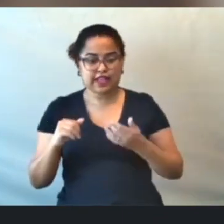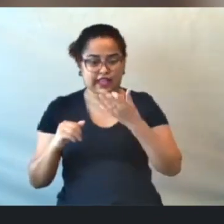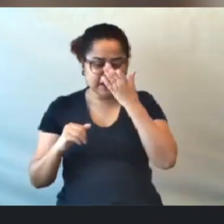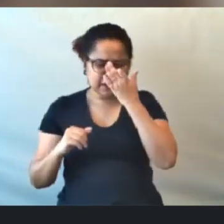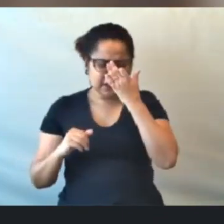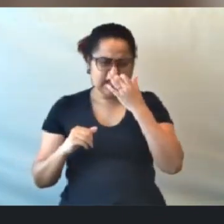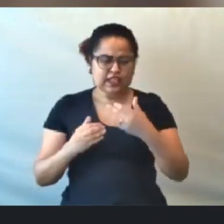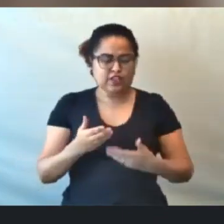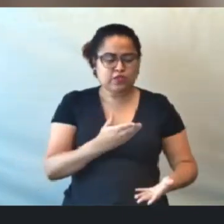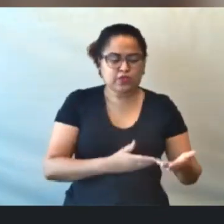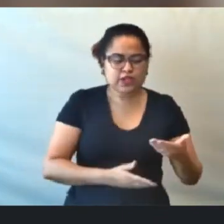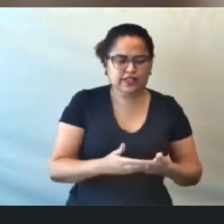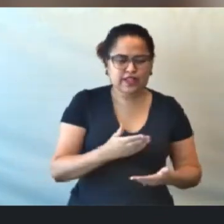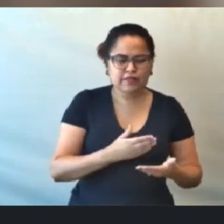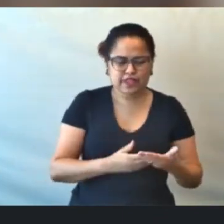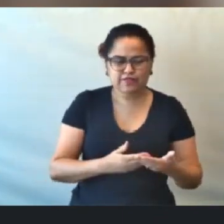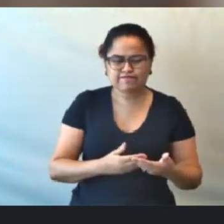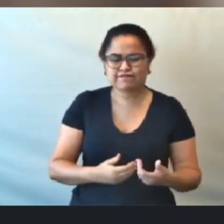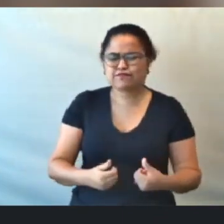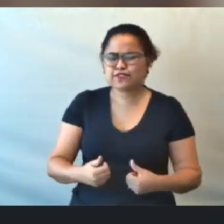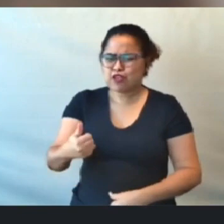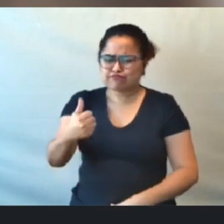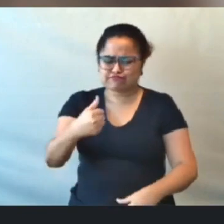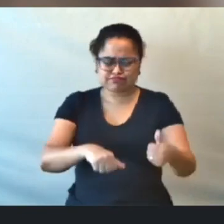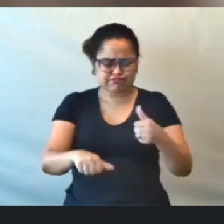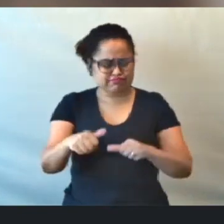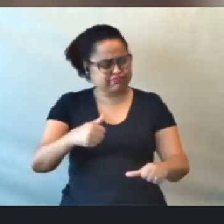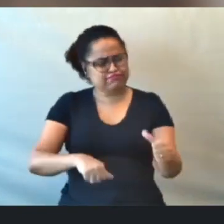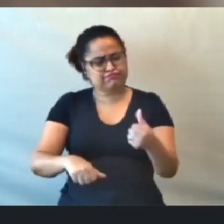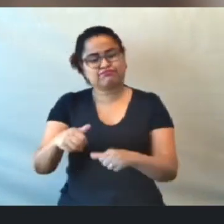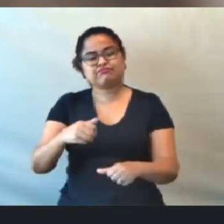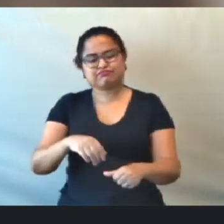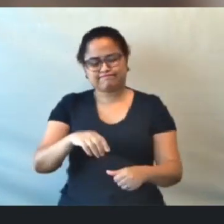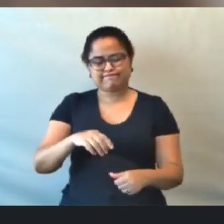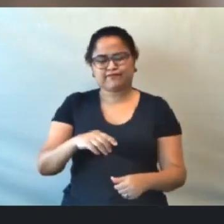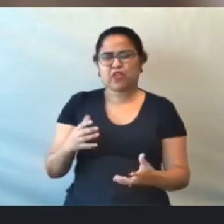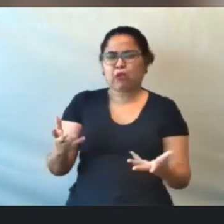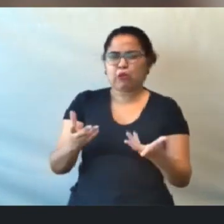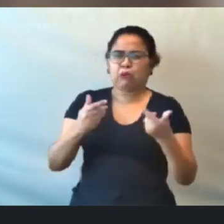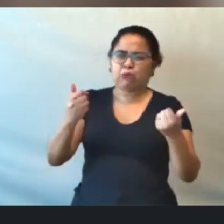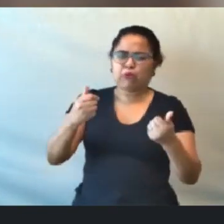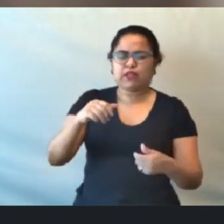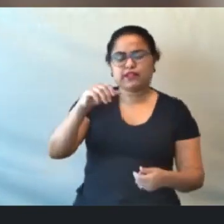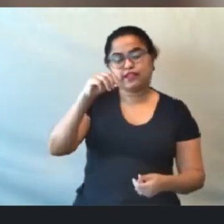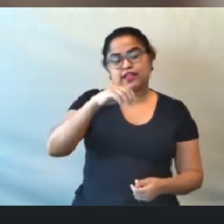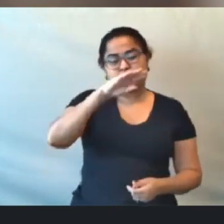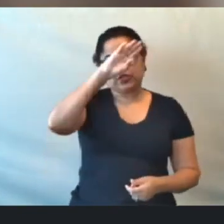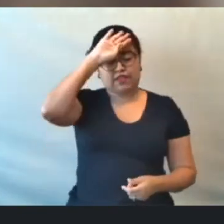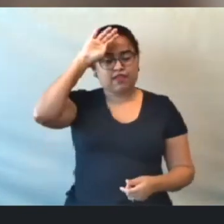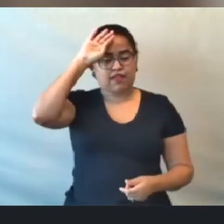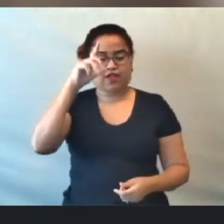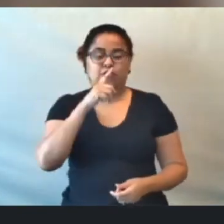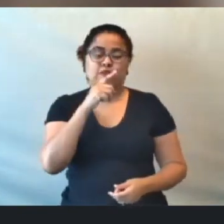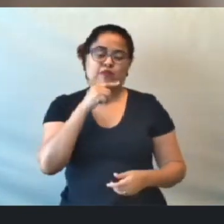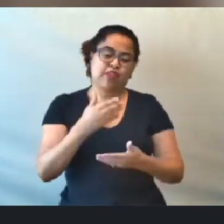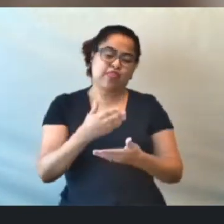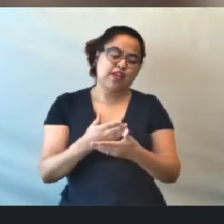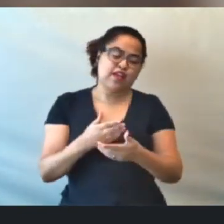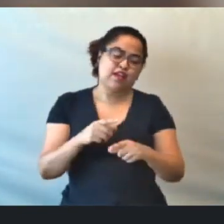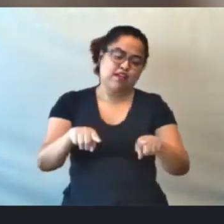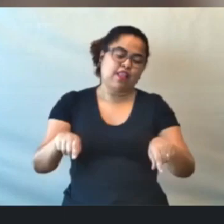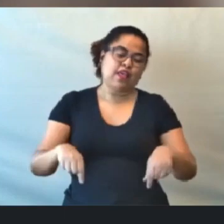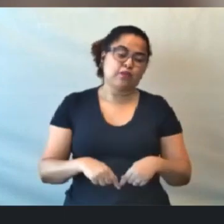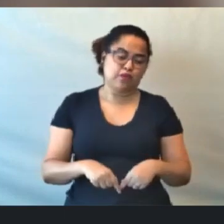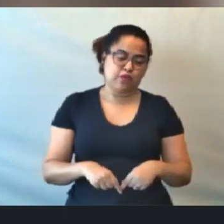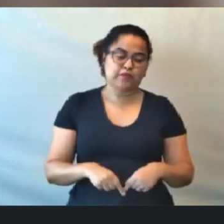qualidade da água da lagoa. O que pode haver é uma cobrança com relação à empresa de se ater realmente aos níveis